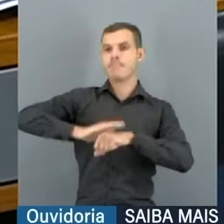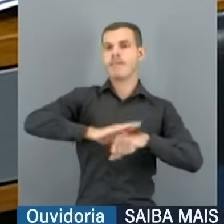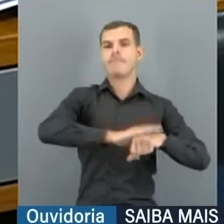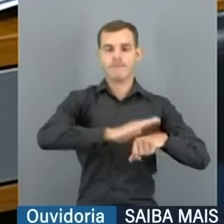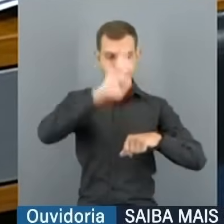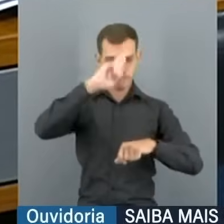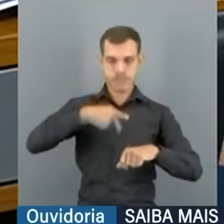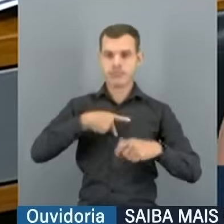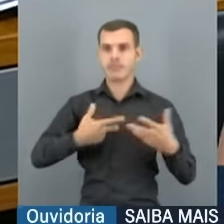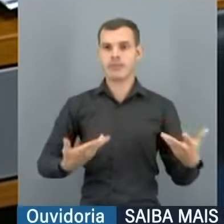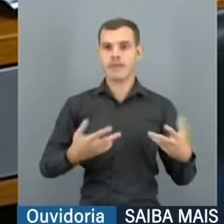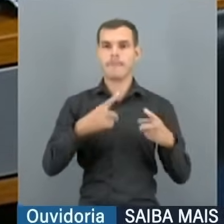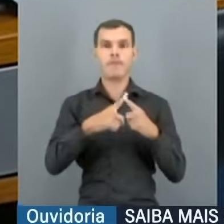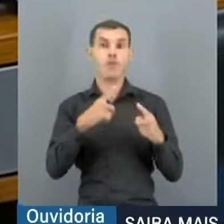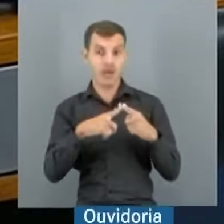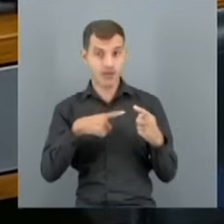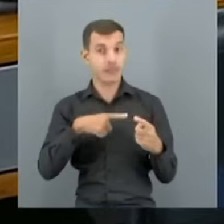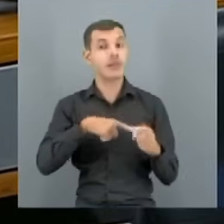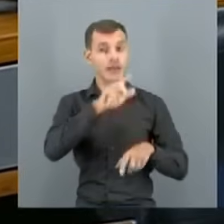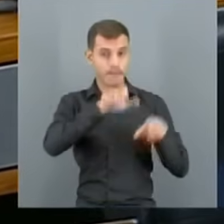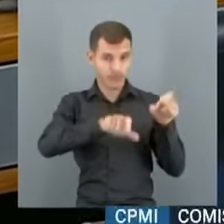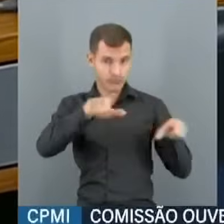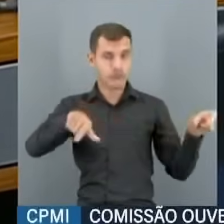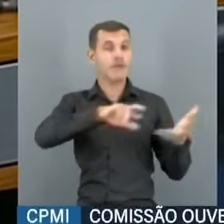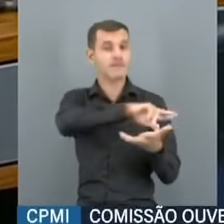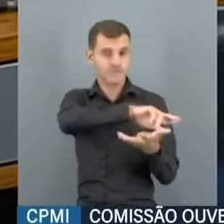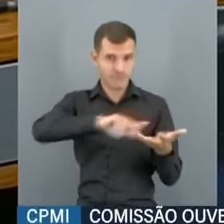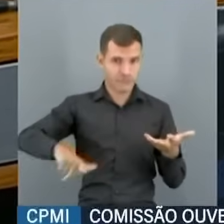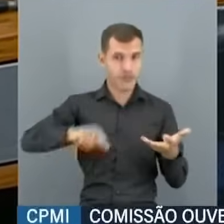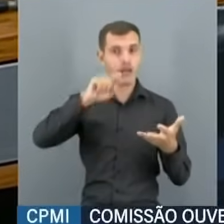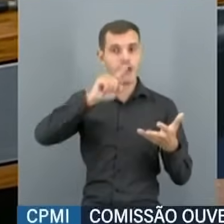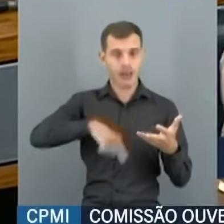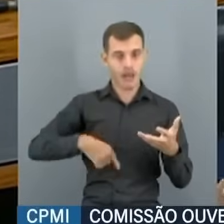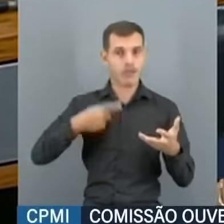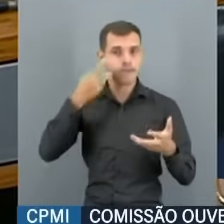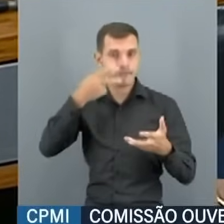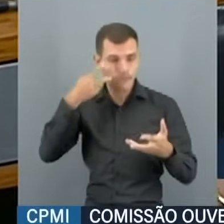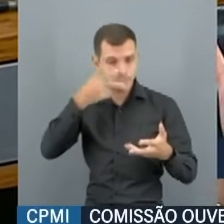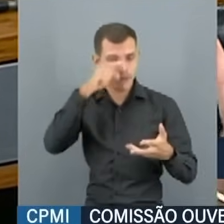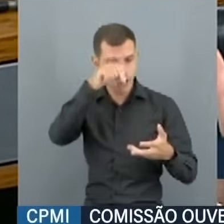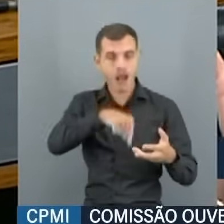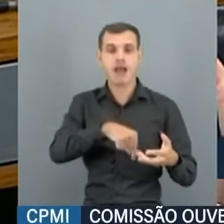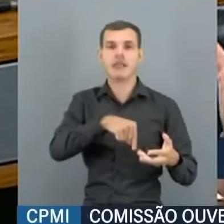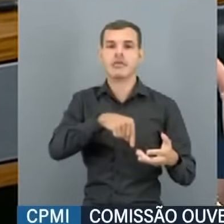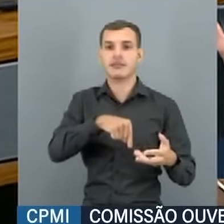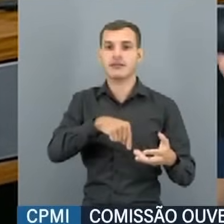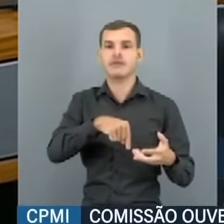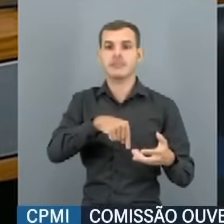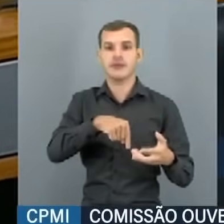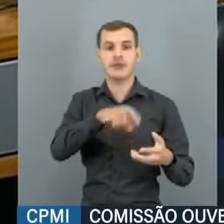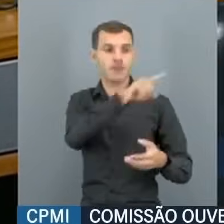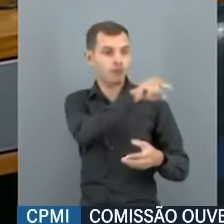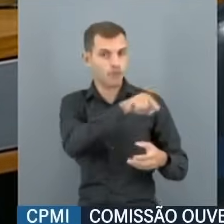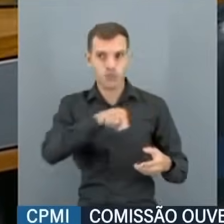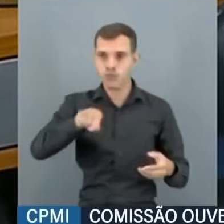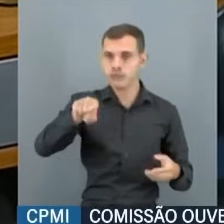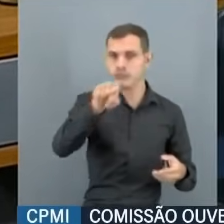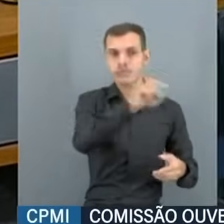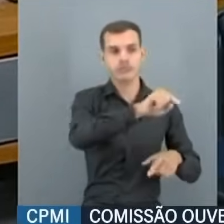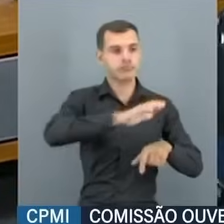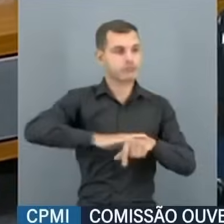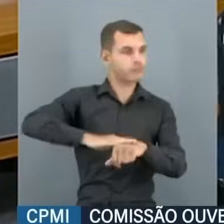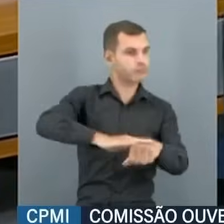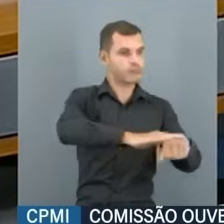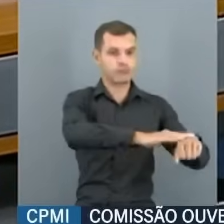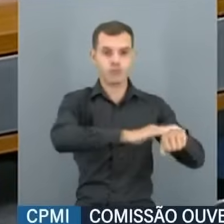nos parlamentares, seu Bedinho. Para concluir, senador. O senhor poderia muito bem falar, ó, assumam o grau de culpa de vocês, porque o senhor, enquanto o senhor